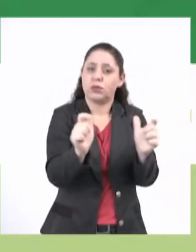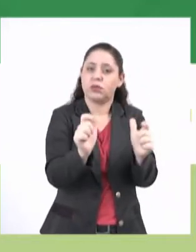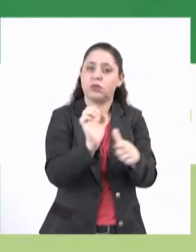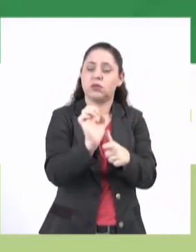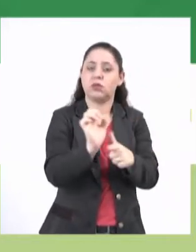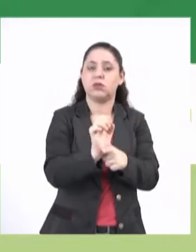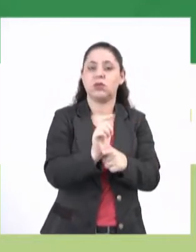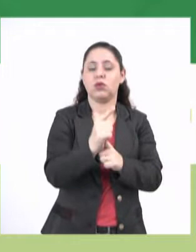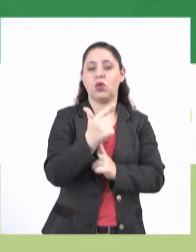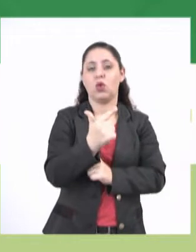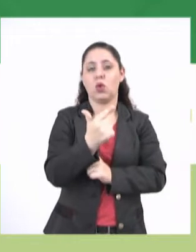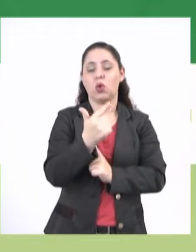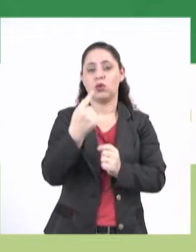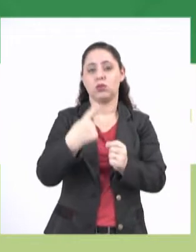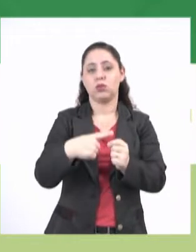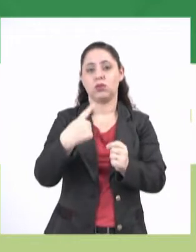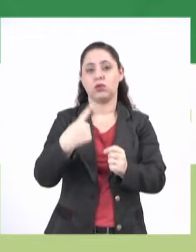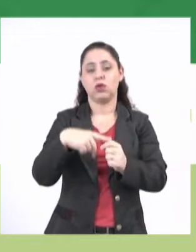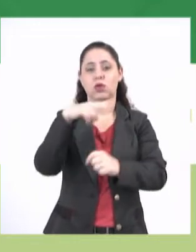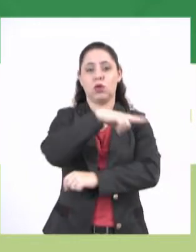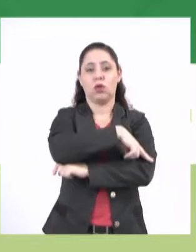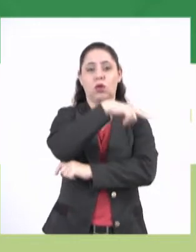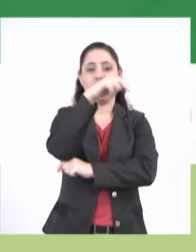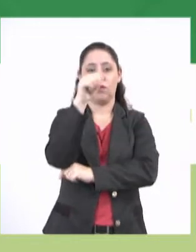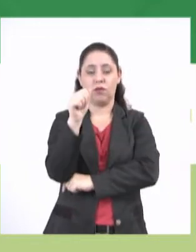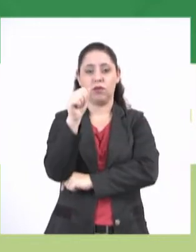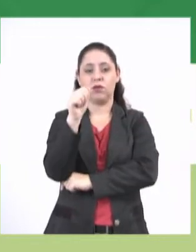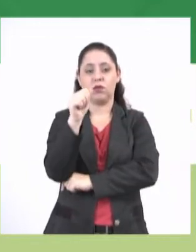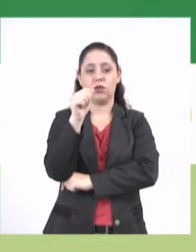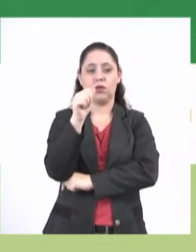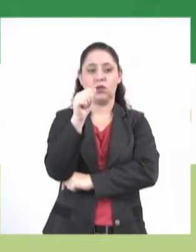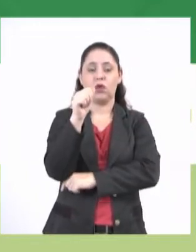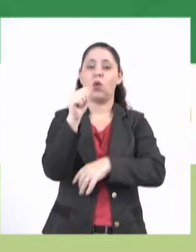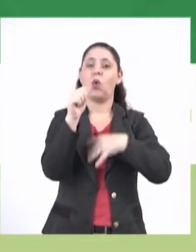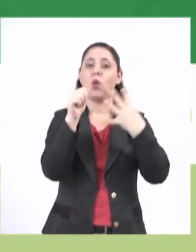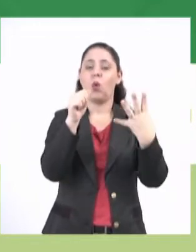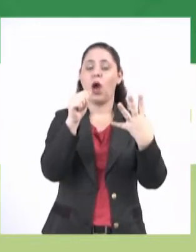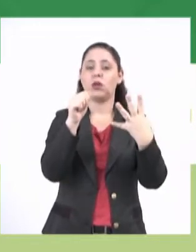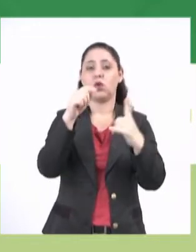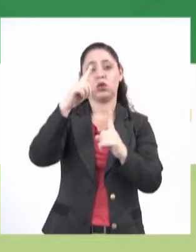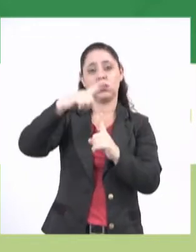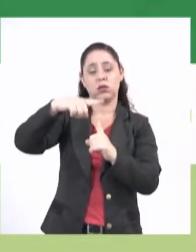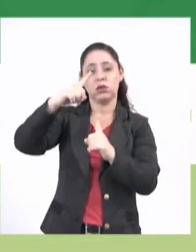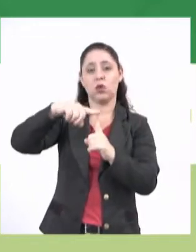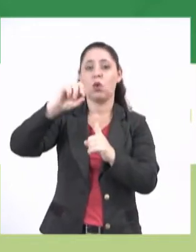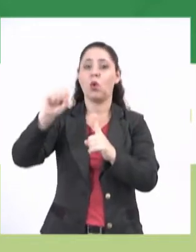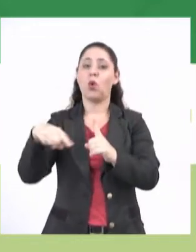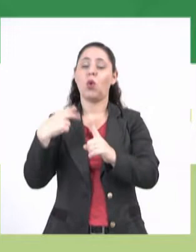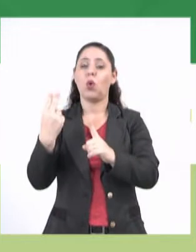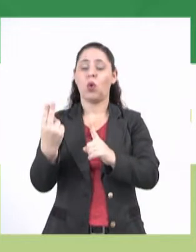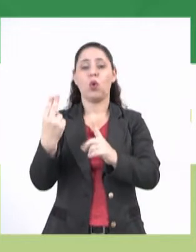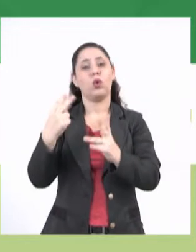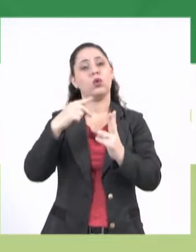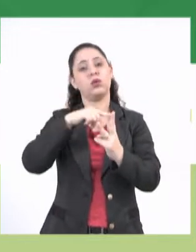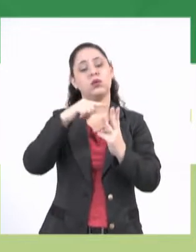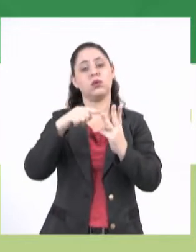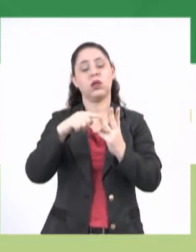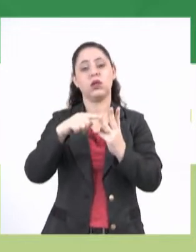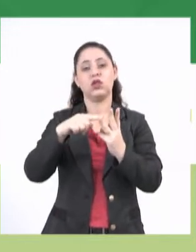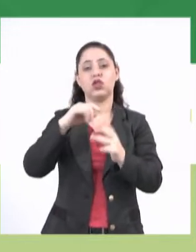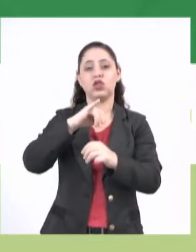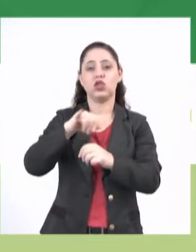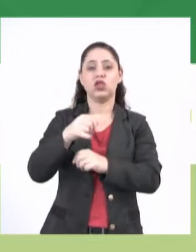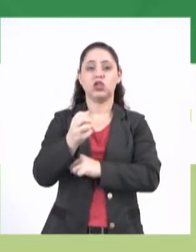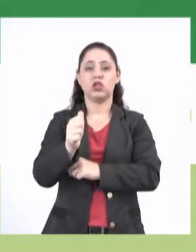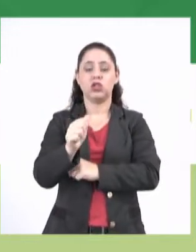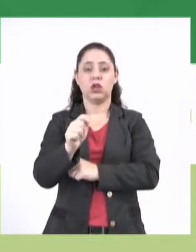dois municípios de Nova Andradina, ou quatro municípios de Terenos, ou 13 municípios de Araguari, né? A gente